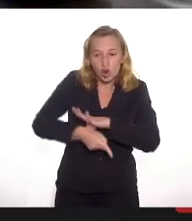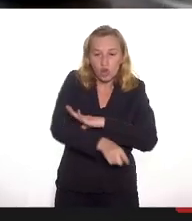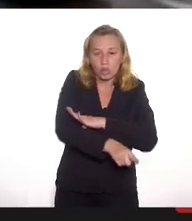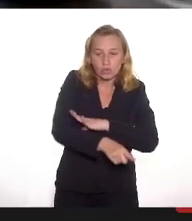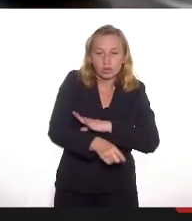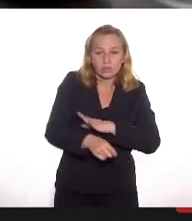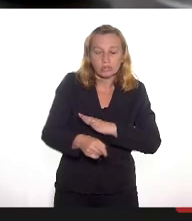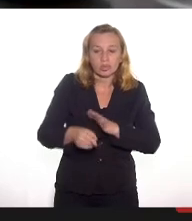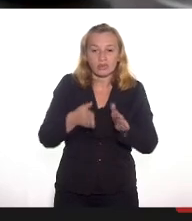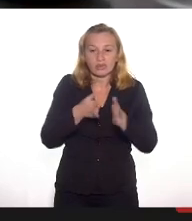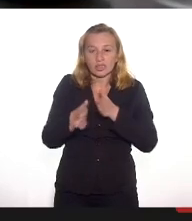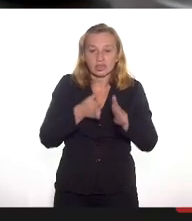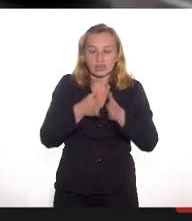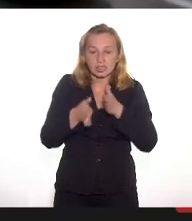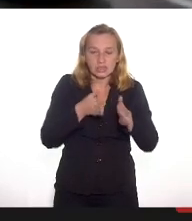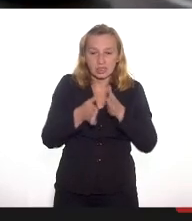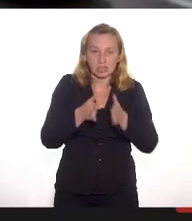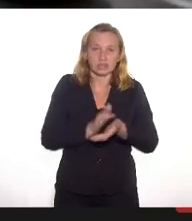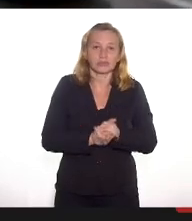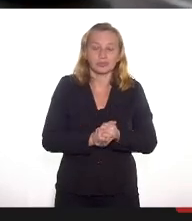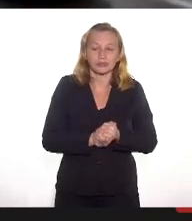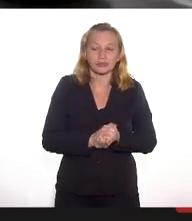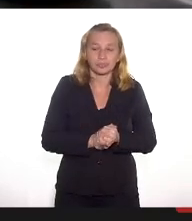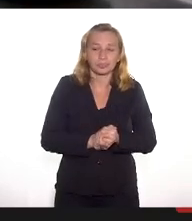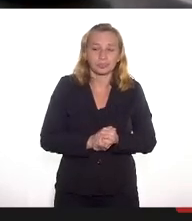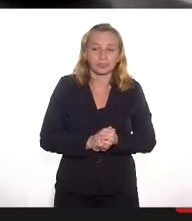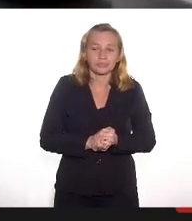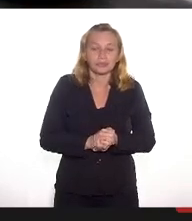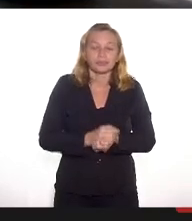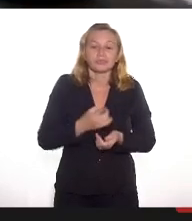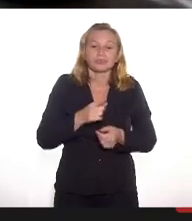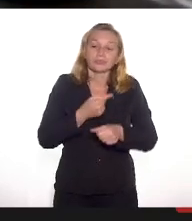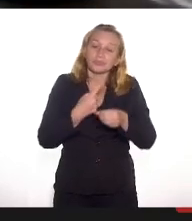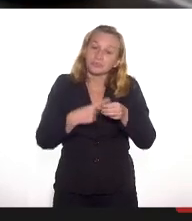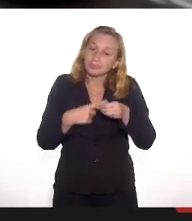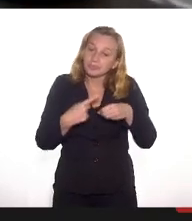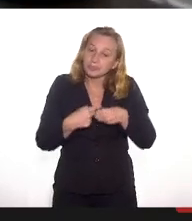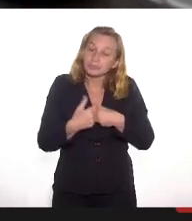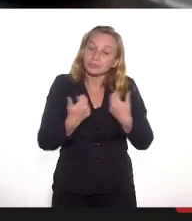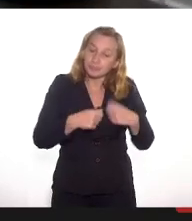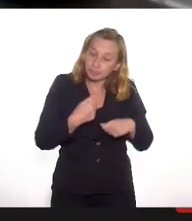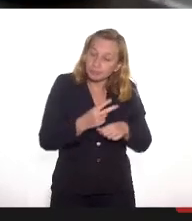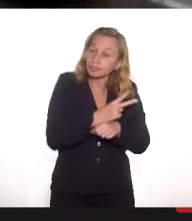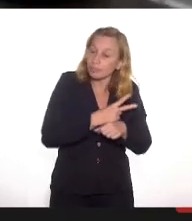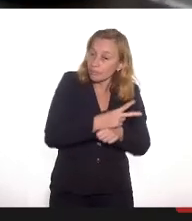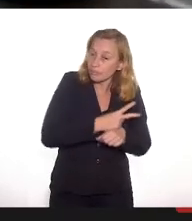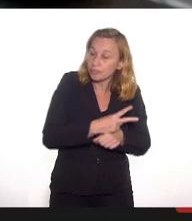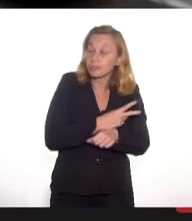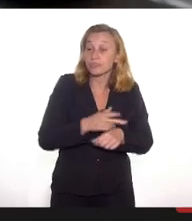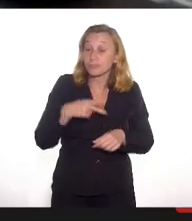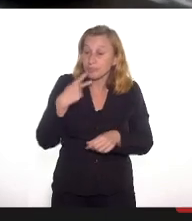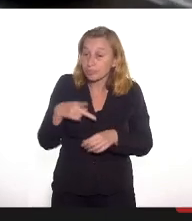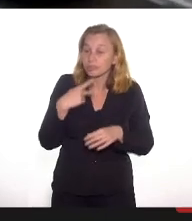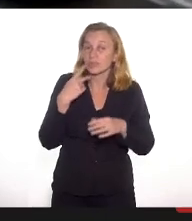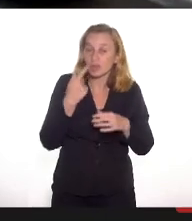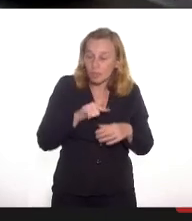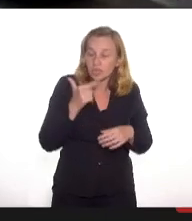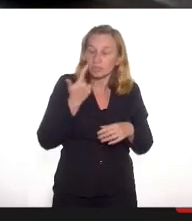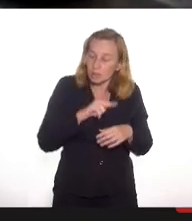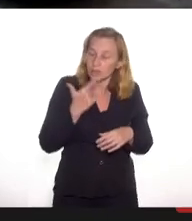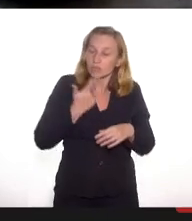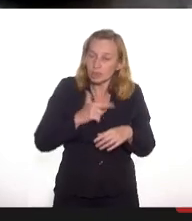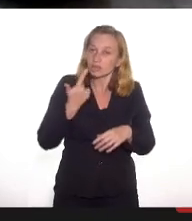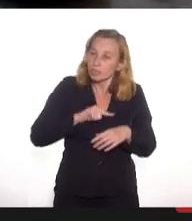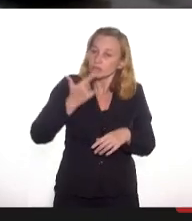facilitar Inclusive a bucha aqui nessa busca ativa de ser feita pelo Município a gente sinta esse em todos os notícia se repete em